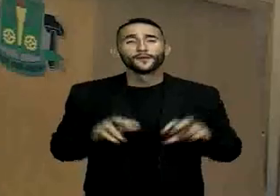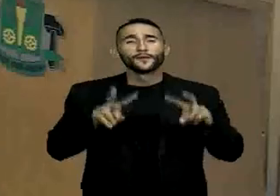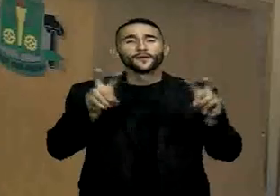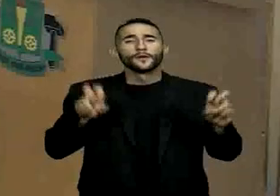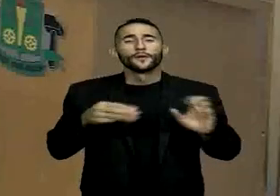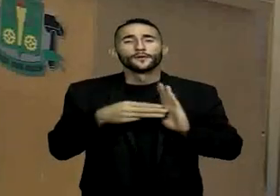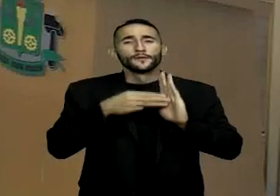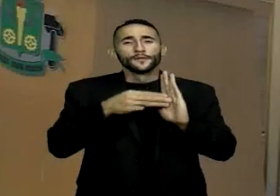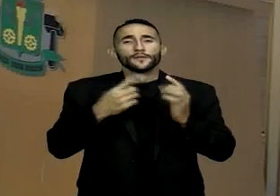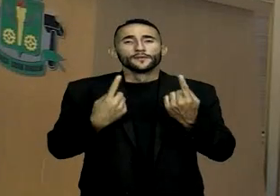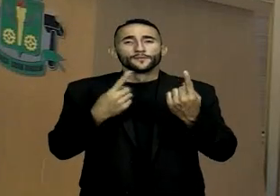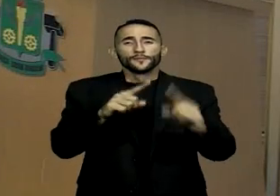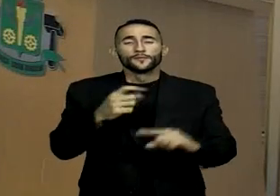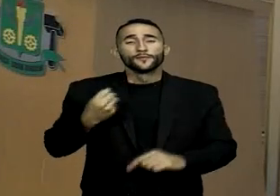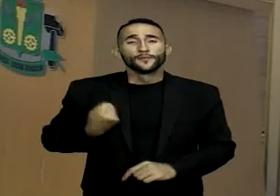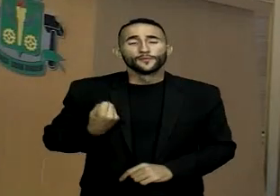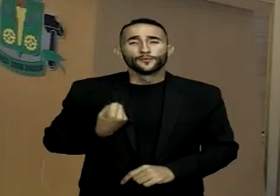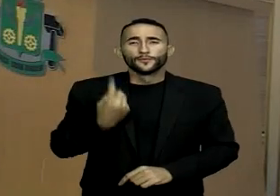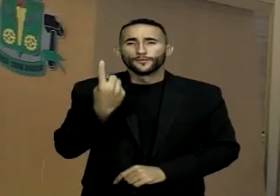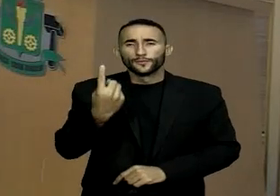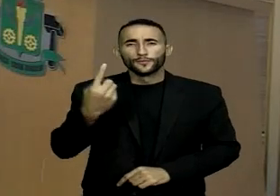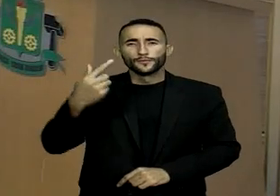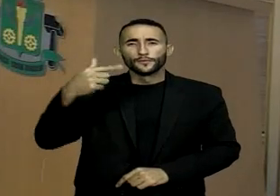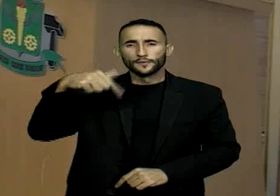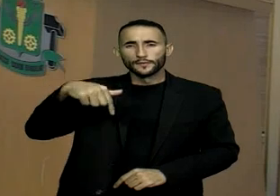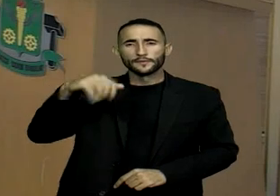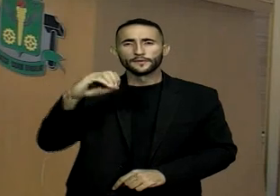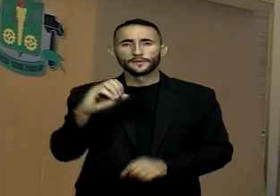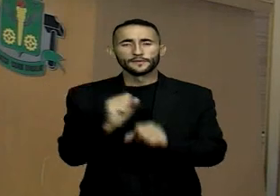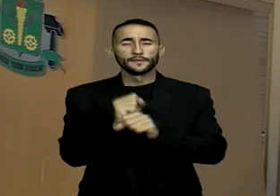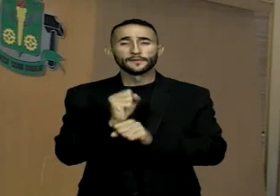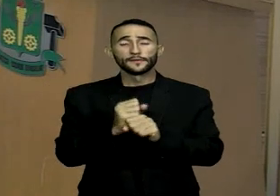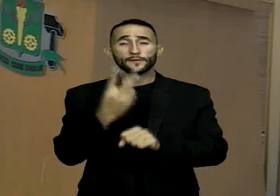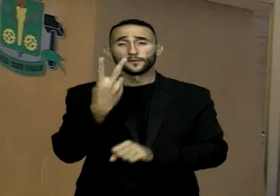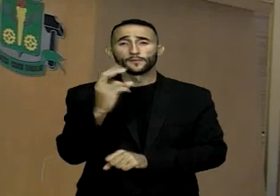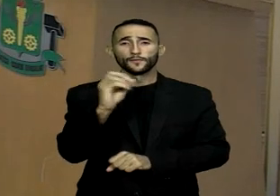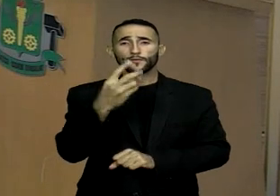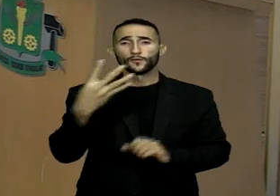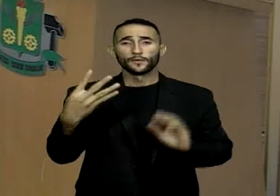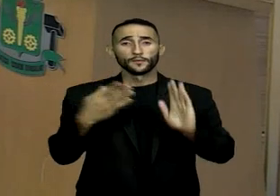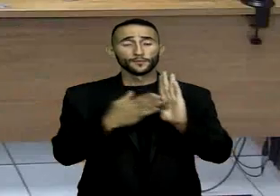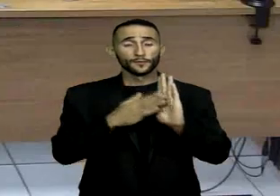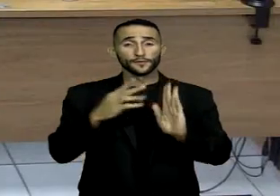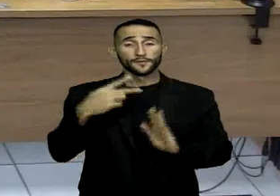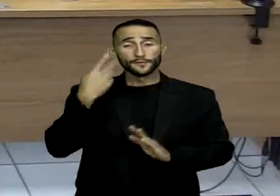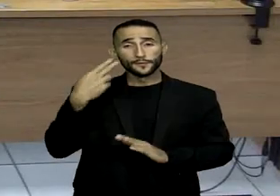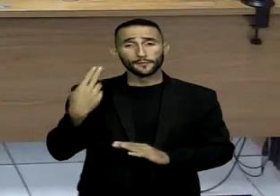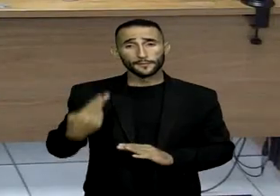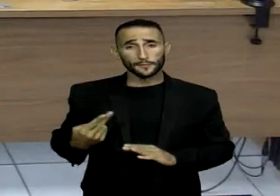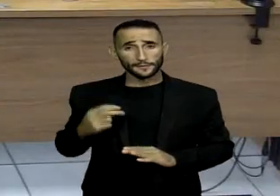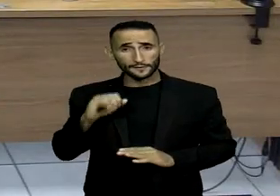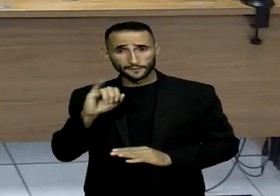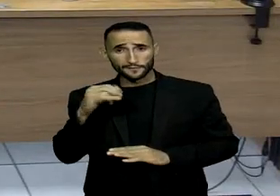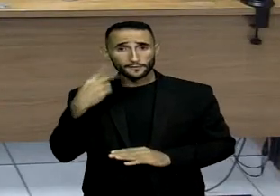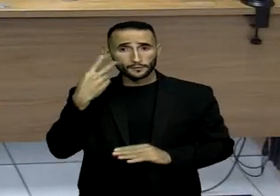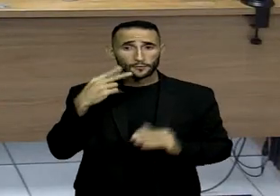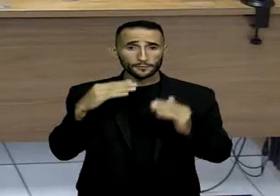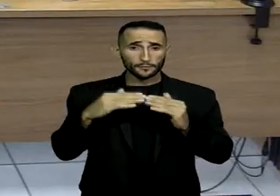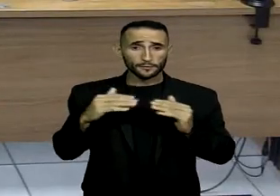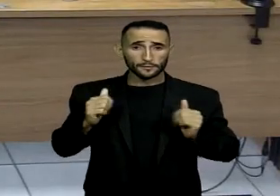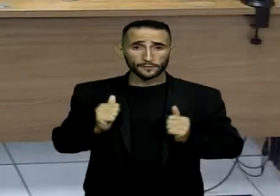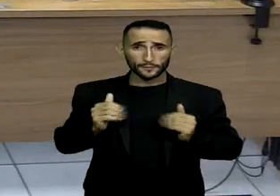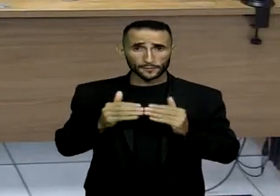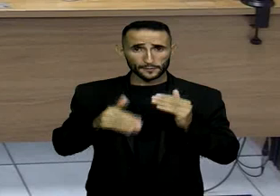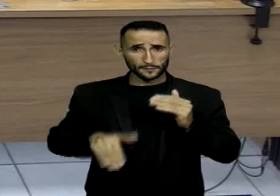repúdio 170/2024. Os vereadores favoráveis permaneçam como estão, os contrários se manifestam.